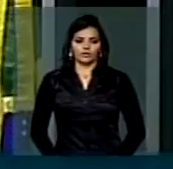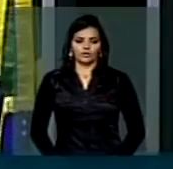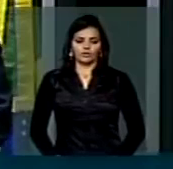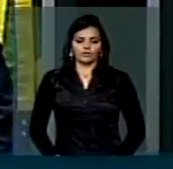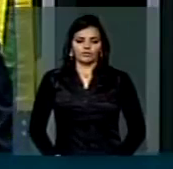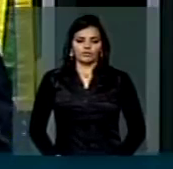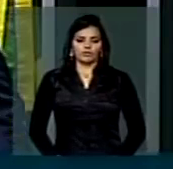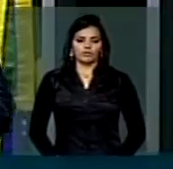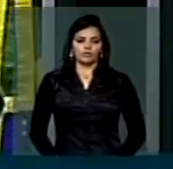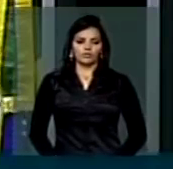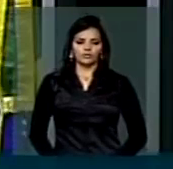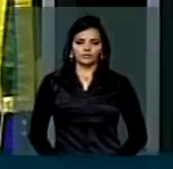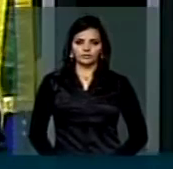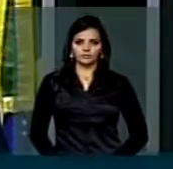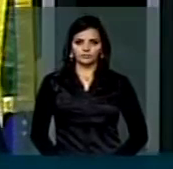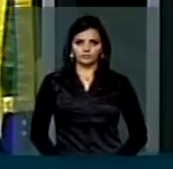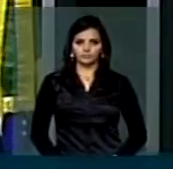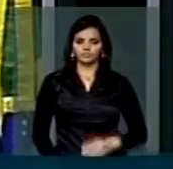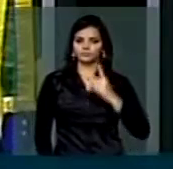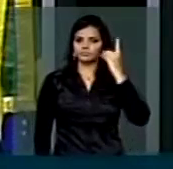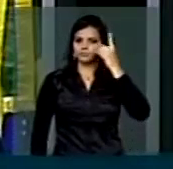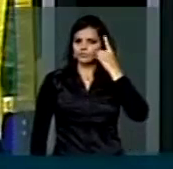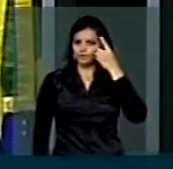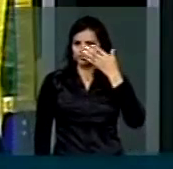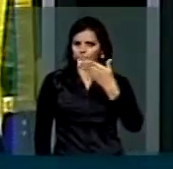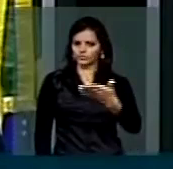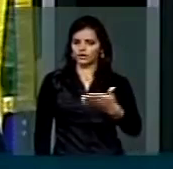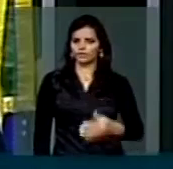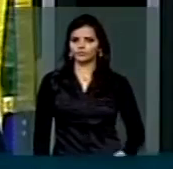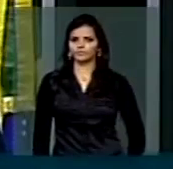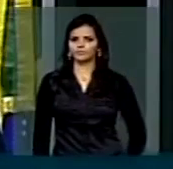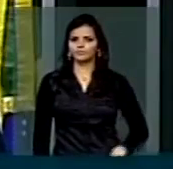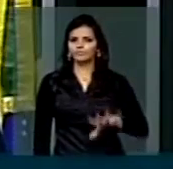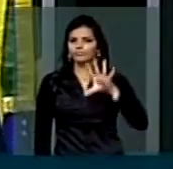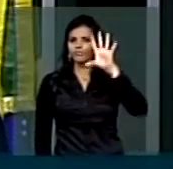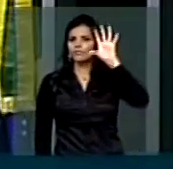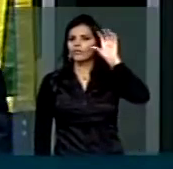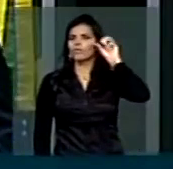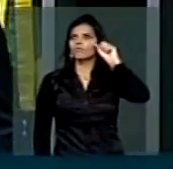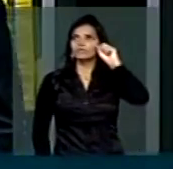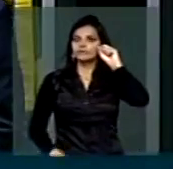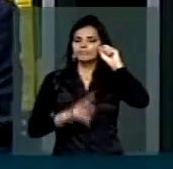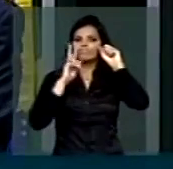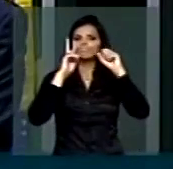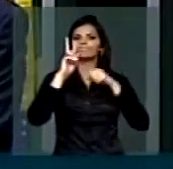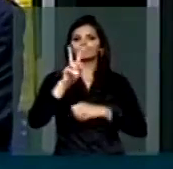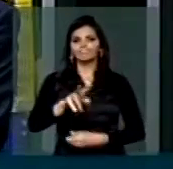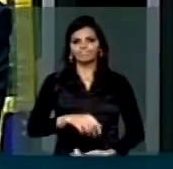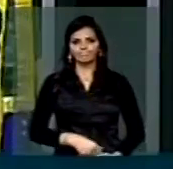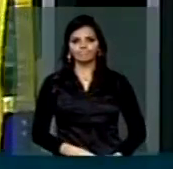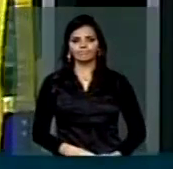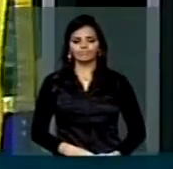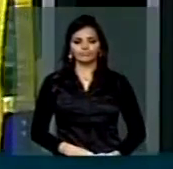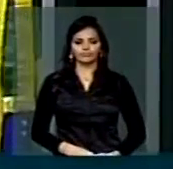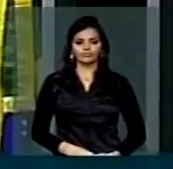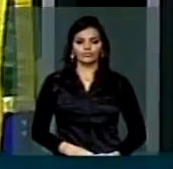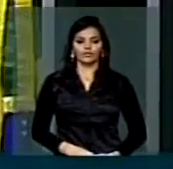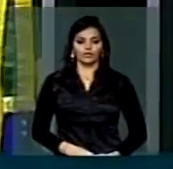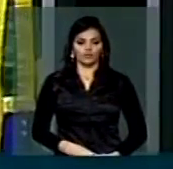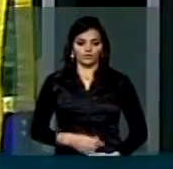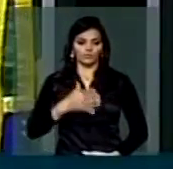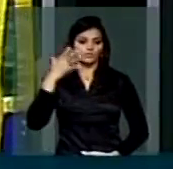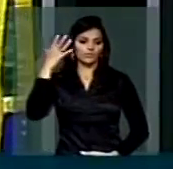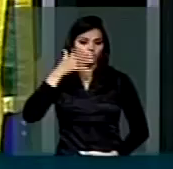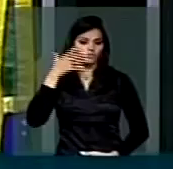Depois do deputado Fontana. Deputado Mandetta, eu ouvi atentamente a sua explanação desde o primeiro segundo que Vossa Excelência